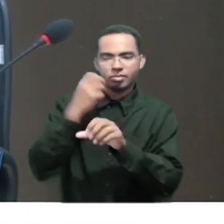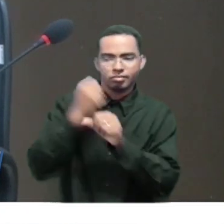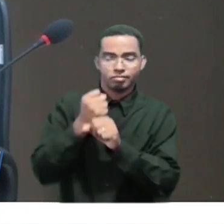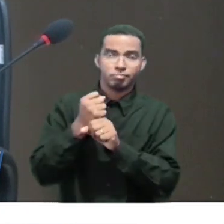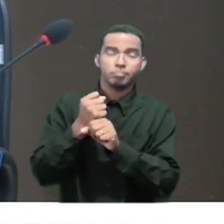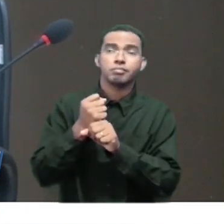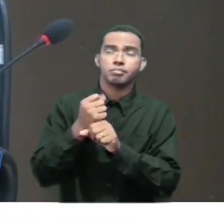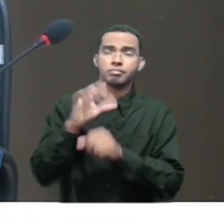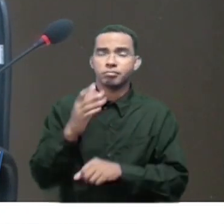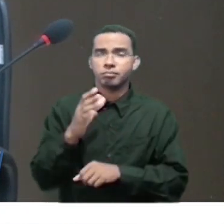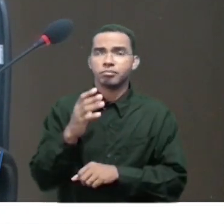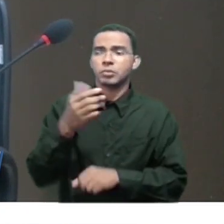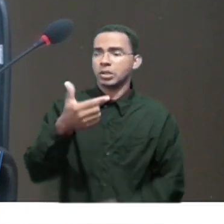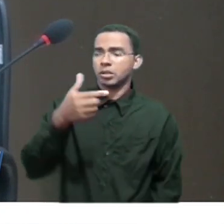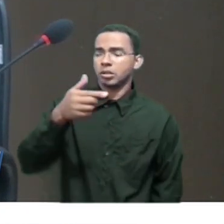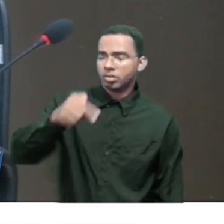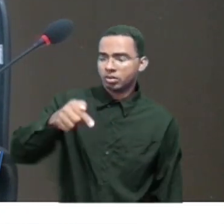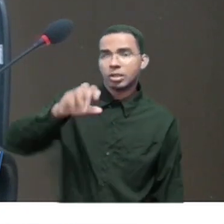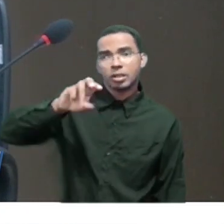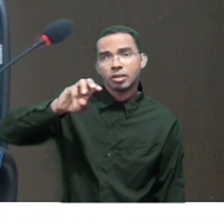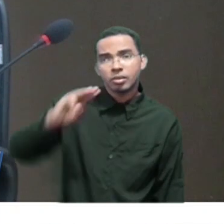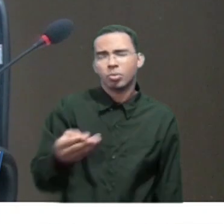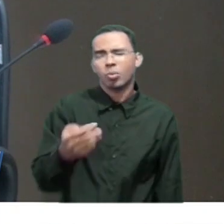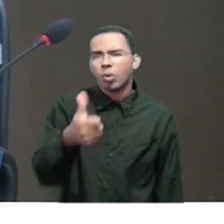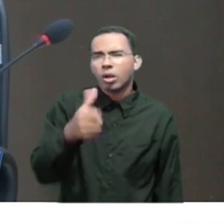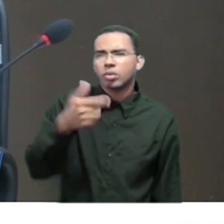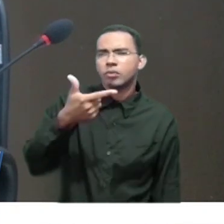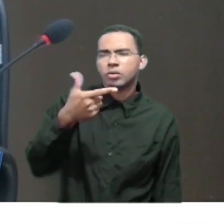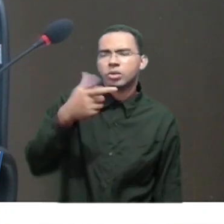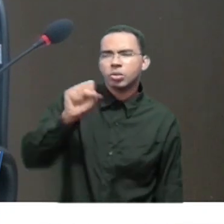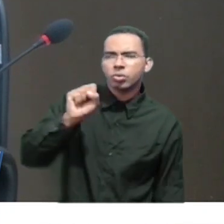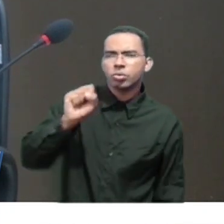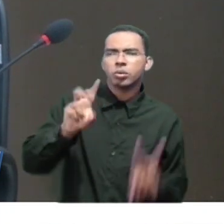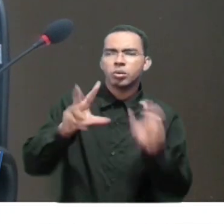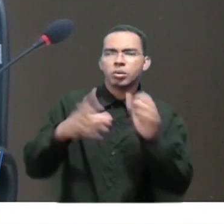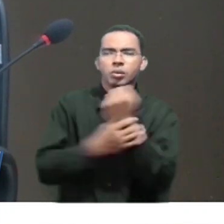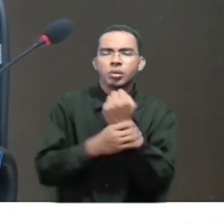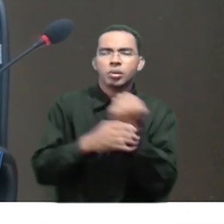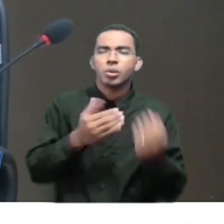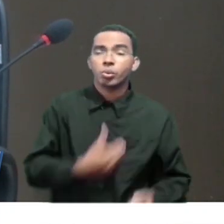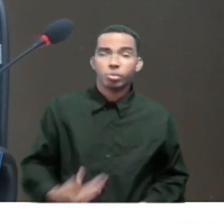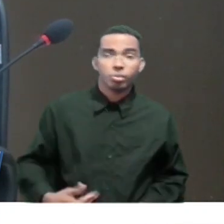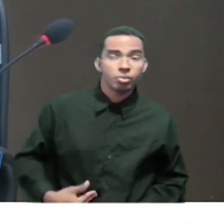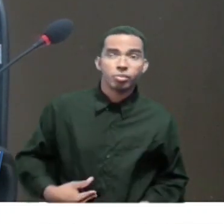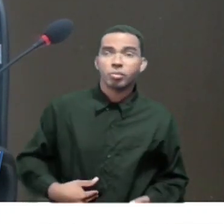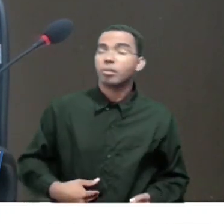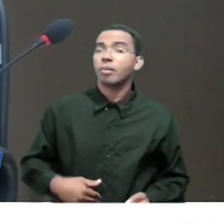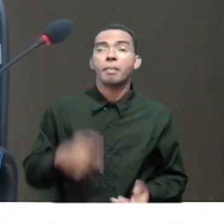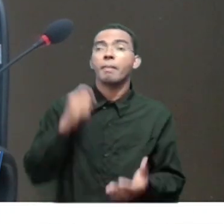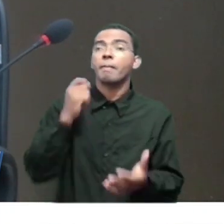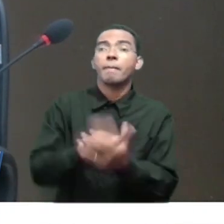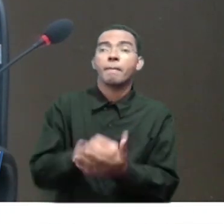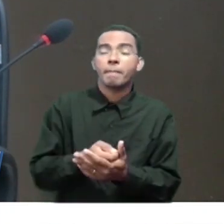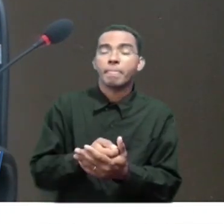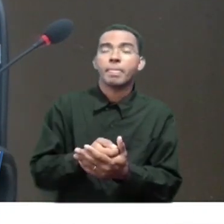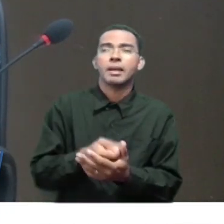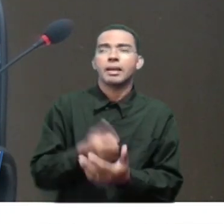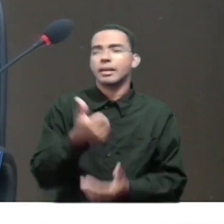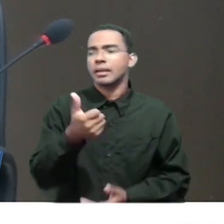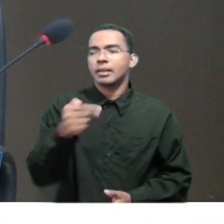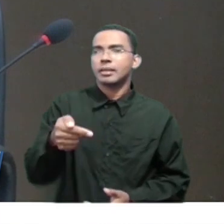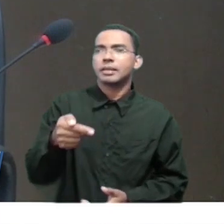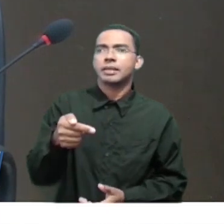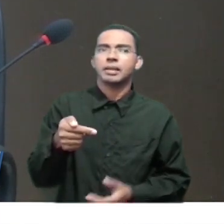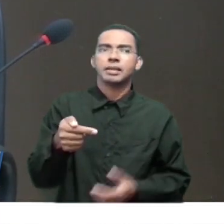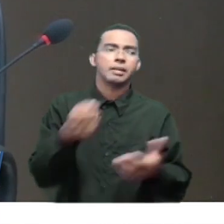orçado 27 milhões, quase 28 milhões para a segurança pública, e foram pagos, empenhados 17 e gastos